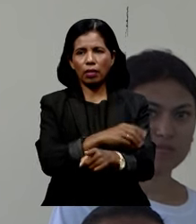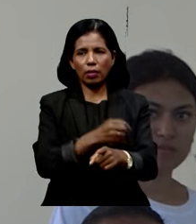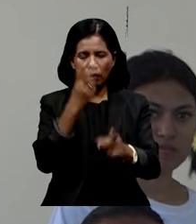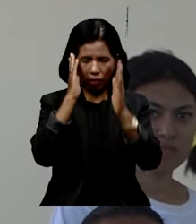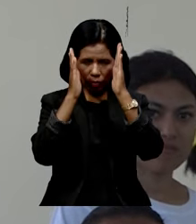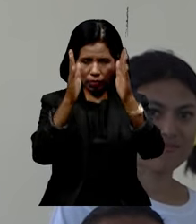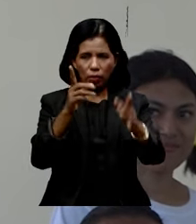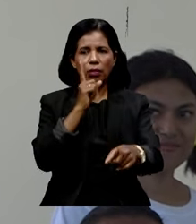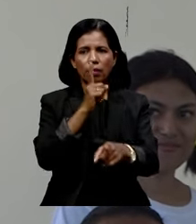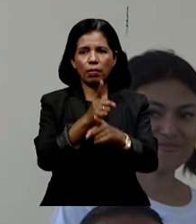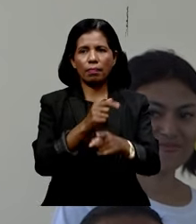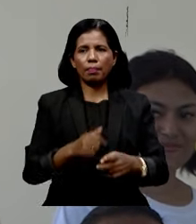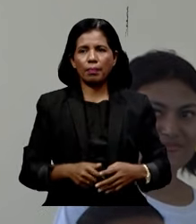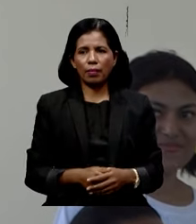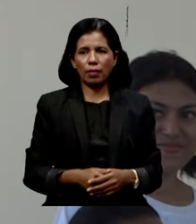dar os